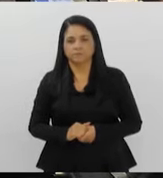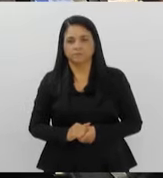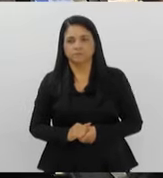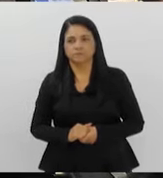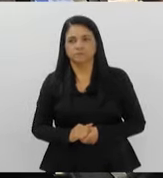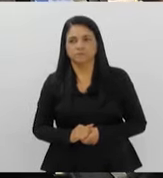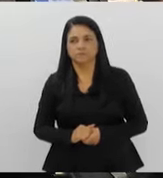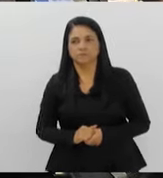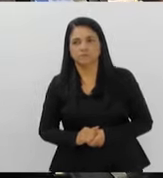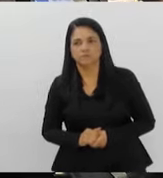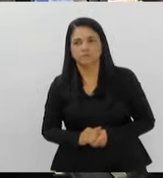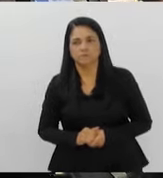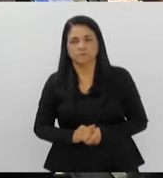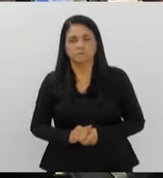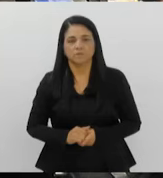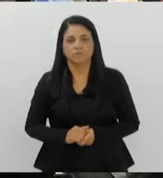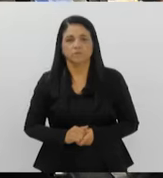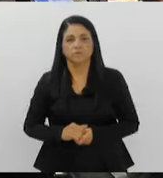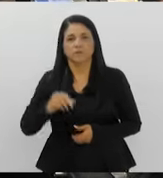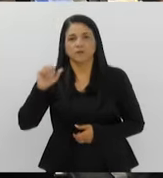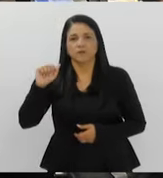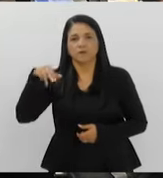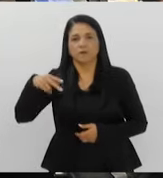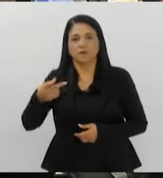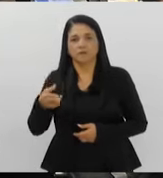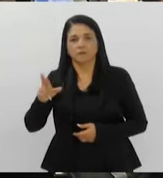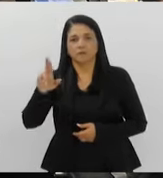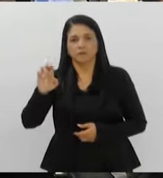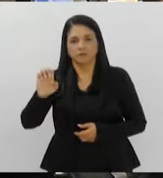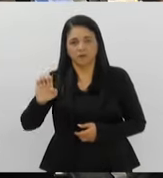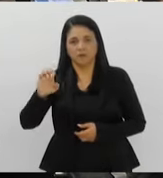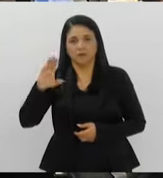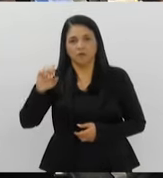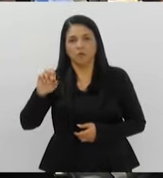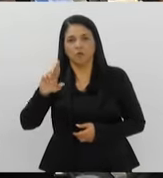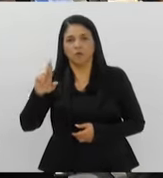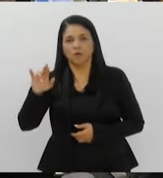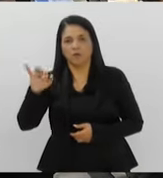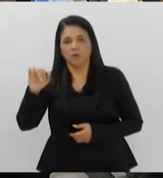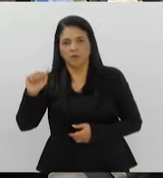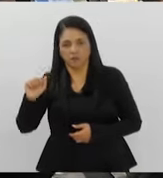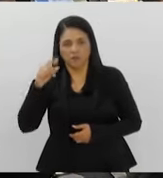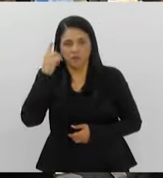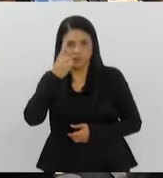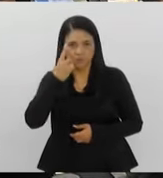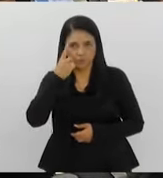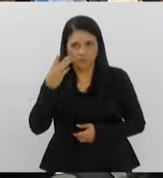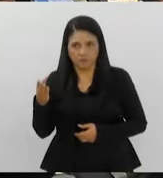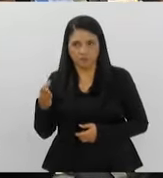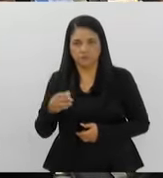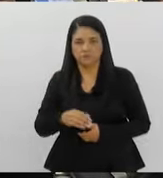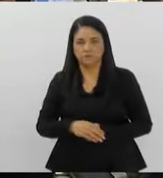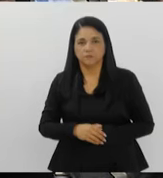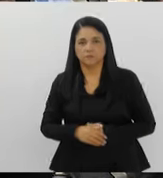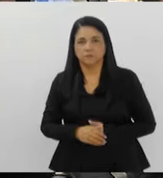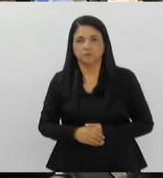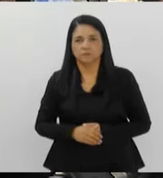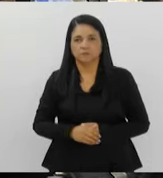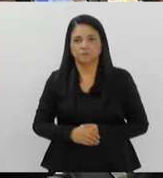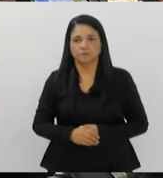Aí sim. André Correia, boa tarde, André Correia, deputado André Correia, quem vota?